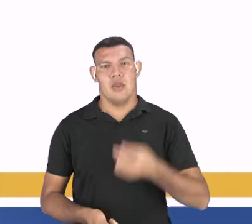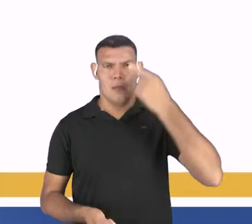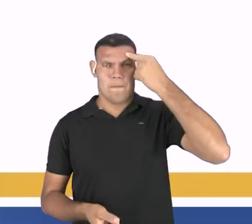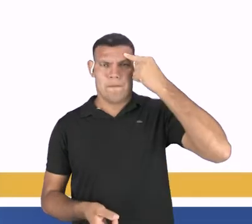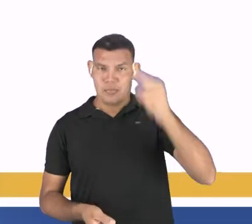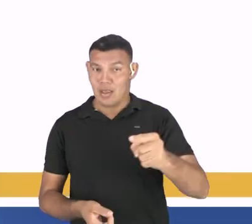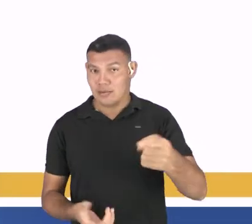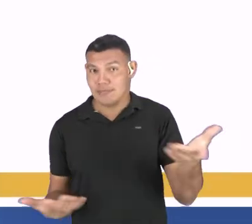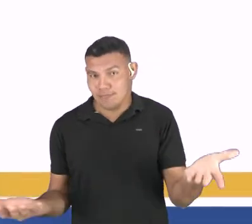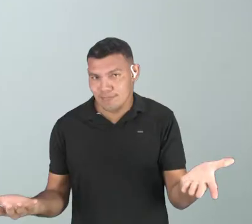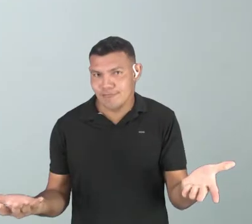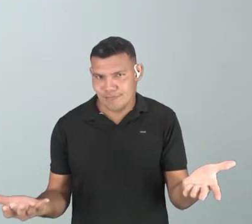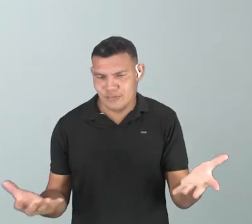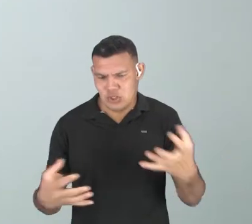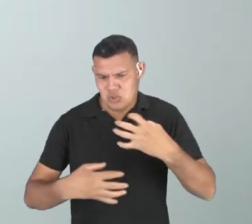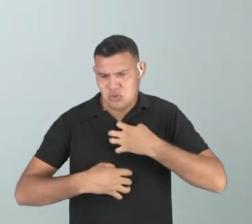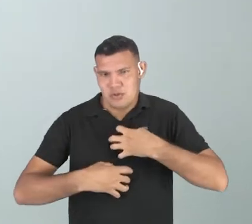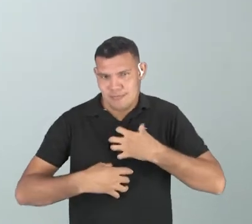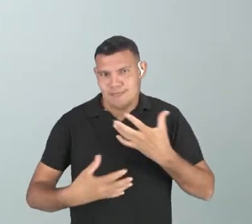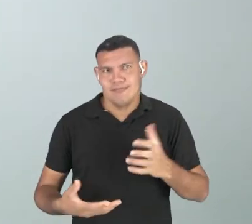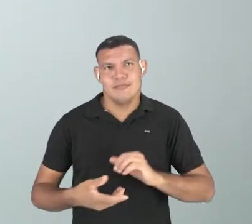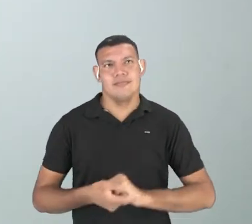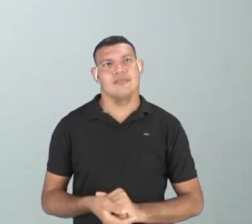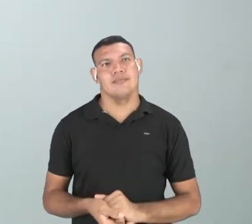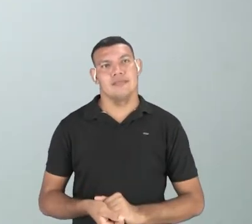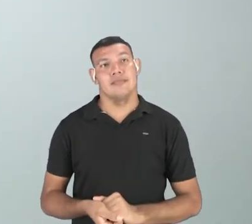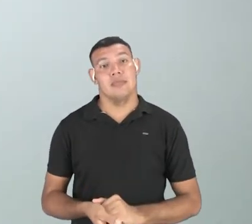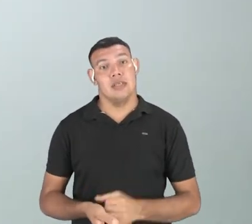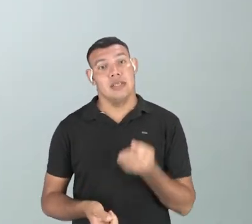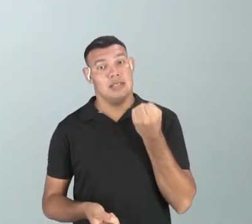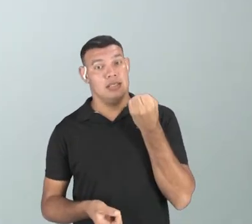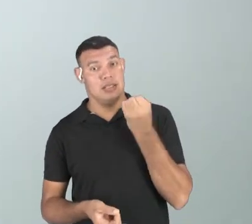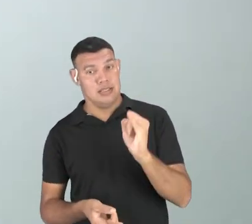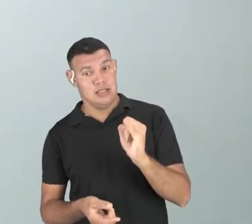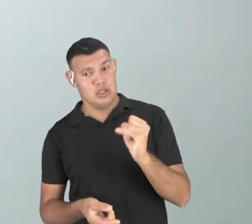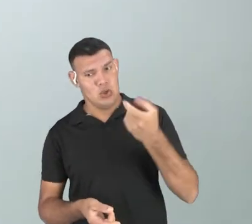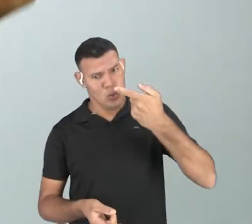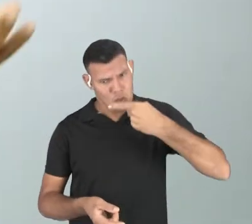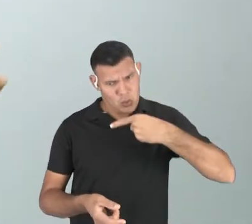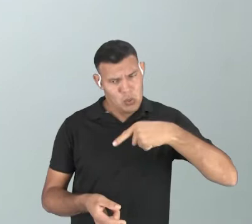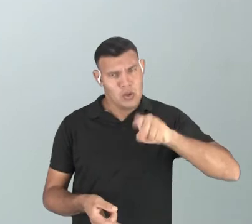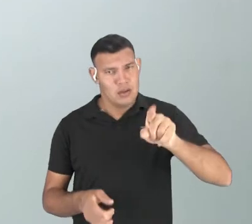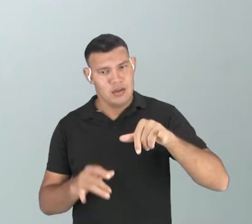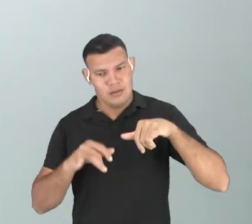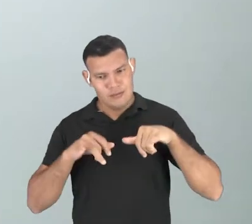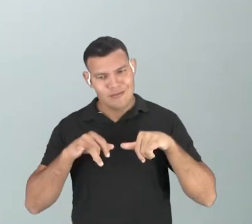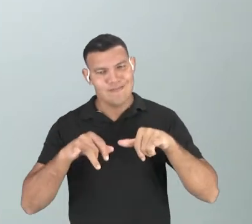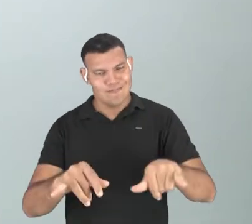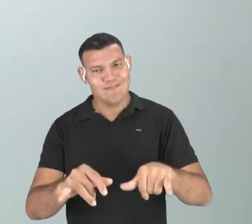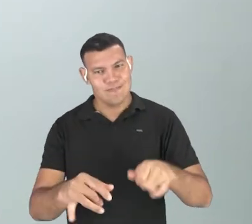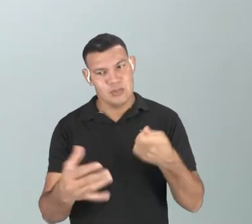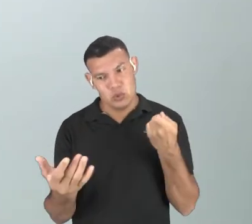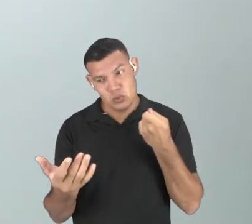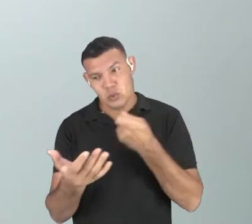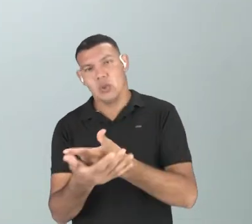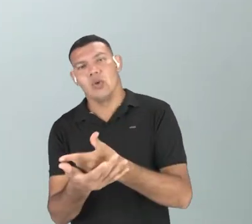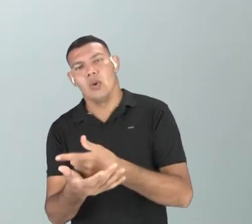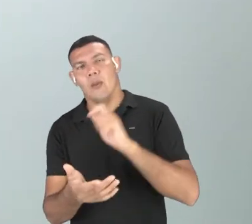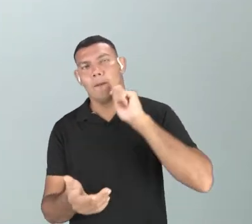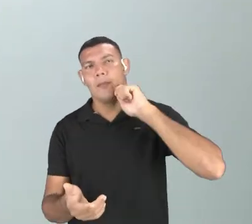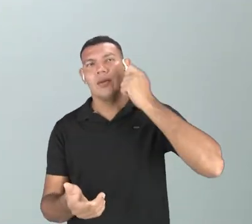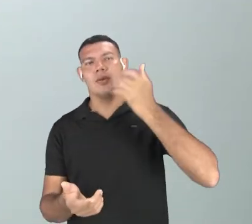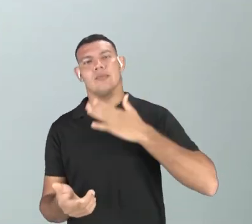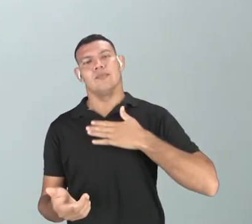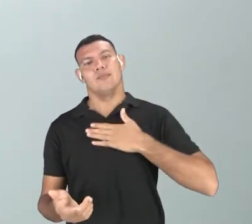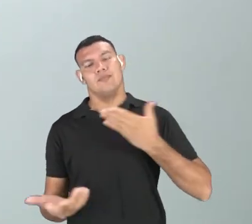ordem, certo? Tá expressando uma condição. Qual é a condição? Que se acontecer de você passar no mercado, compre pão para